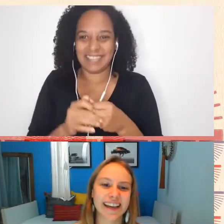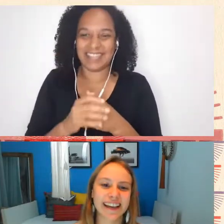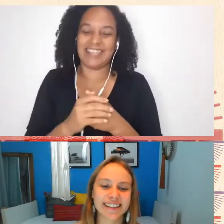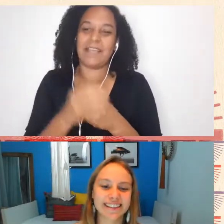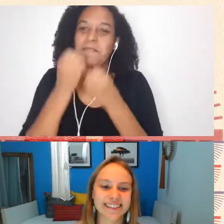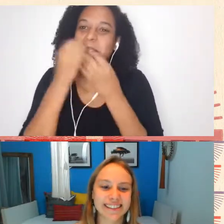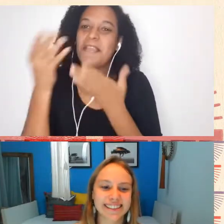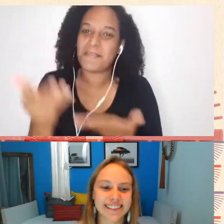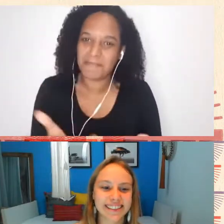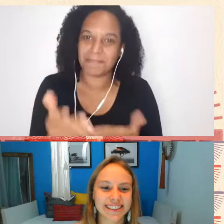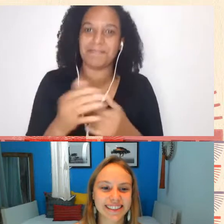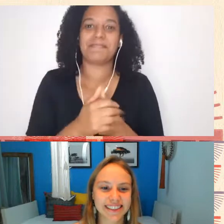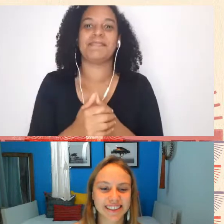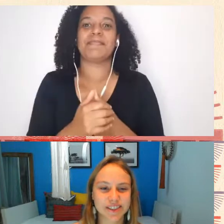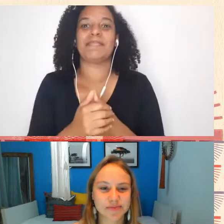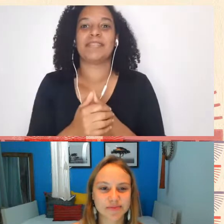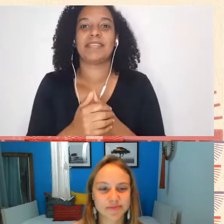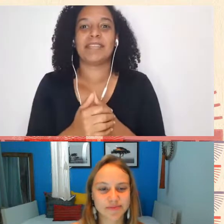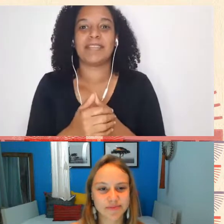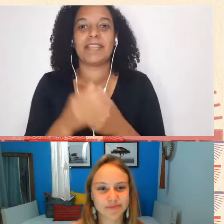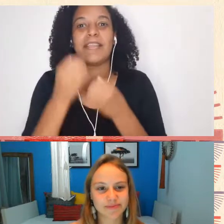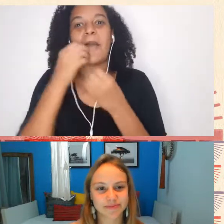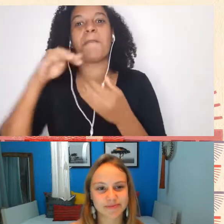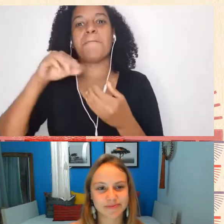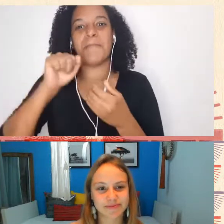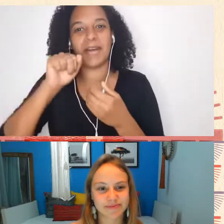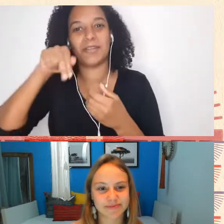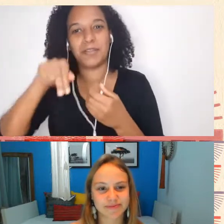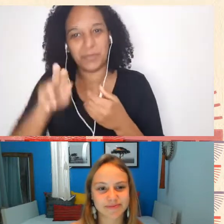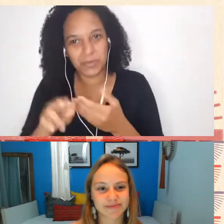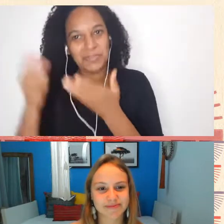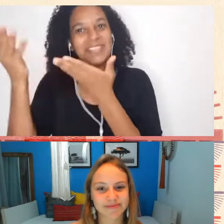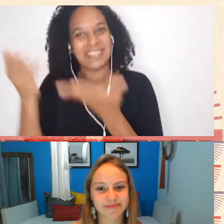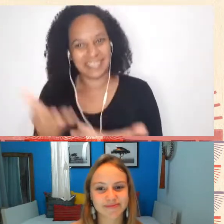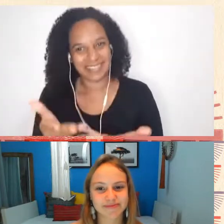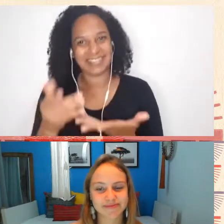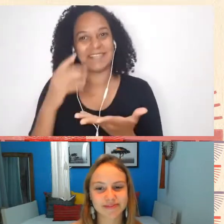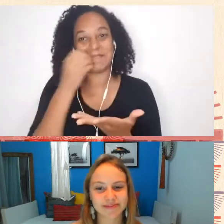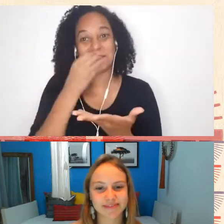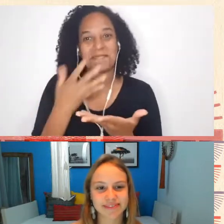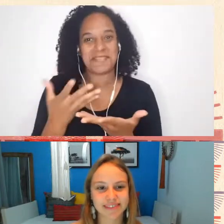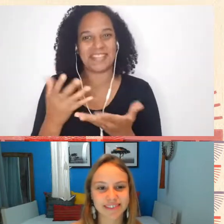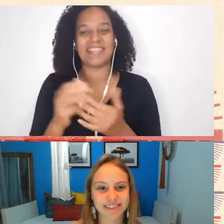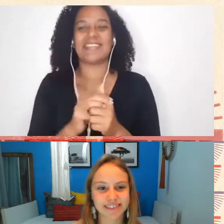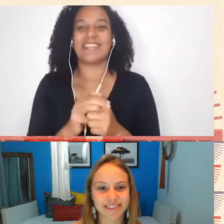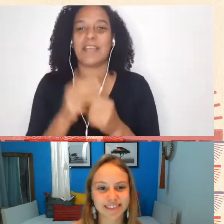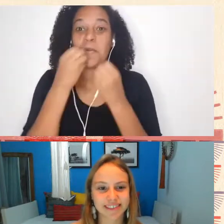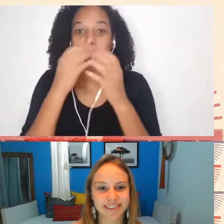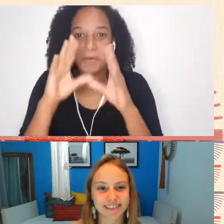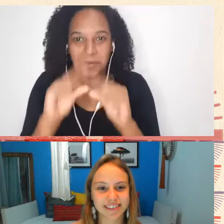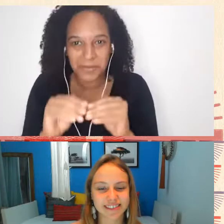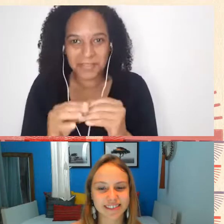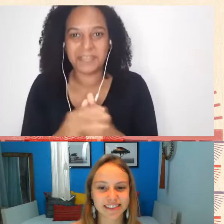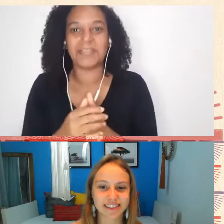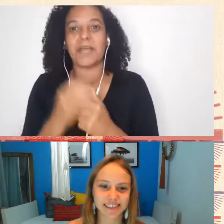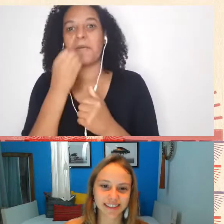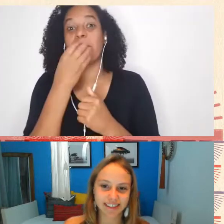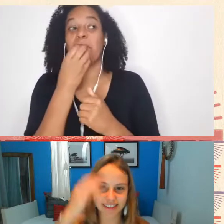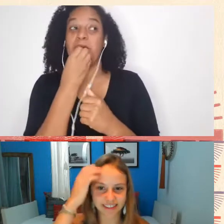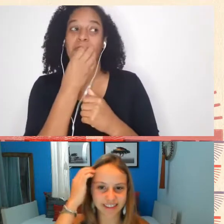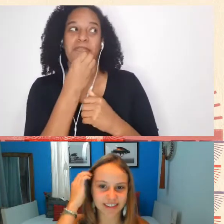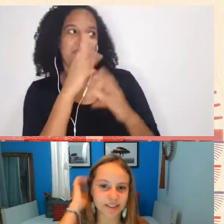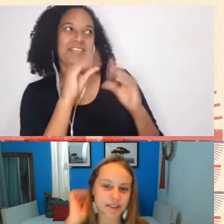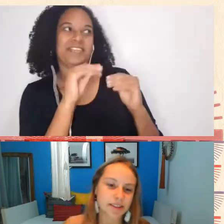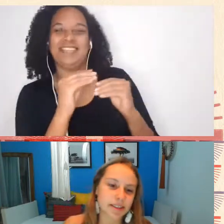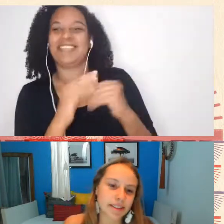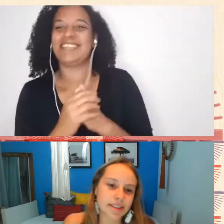querida. A Manuela também está chegando aí. Boa Obrigada. noite, Manu. Boa